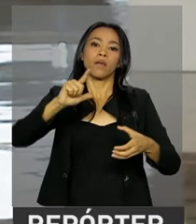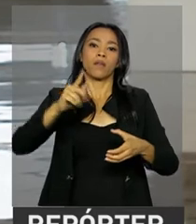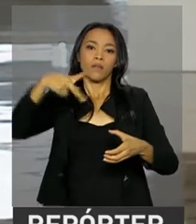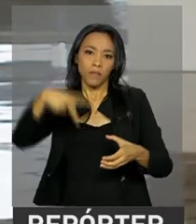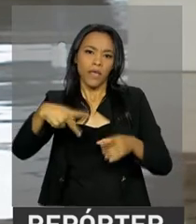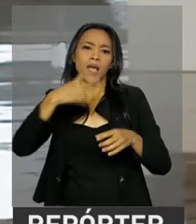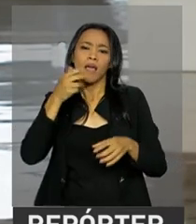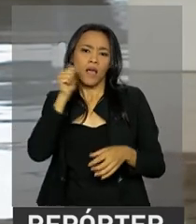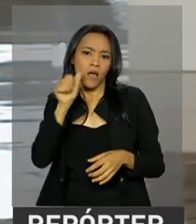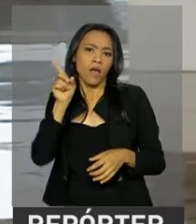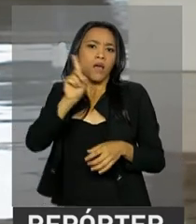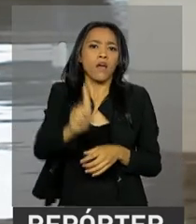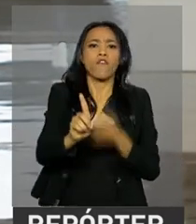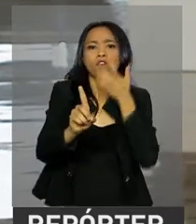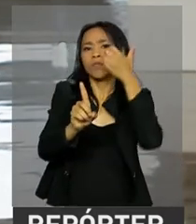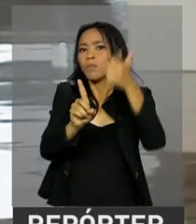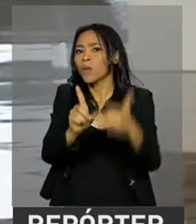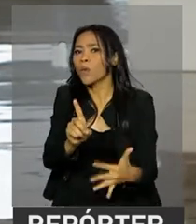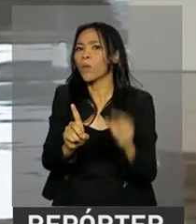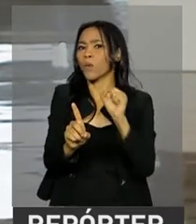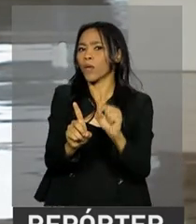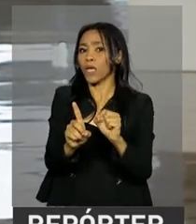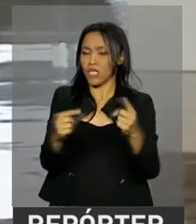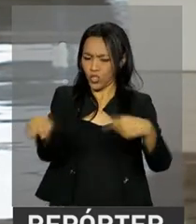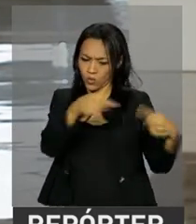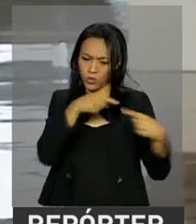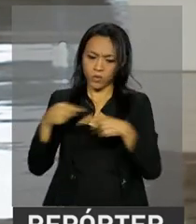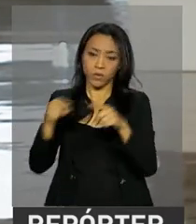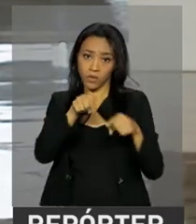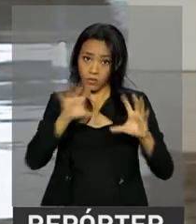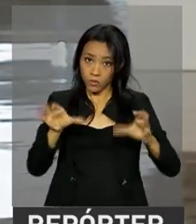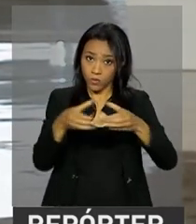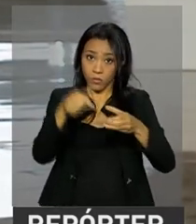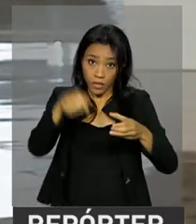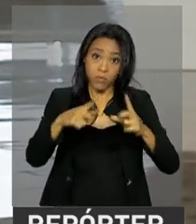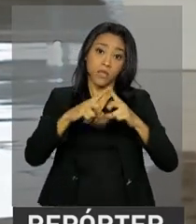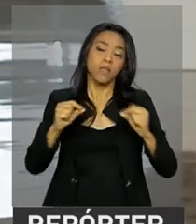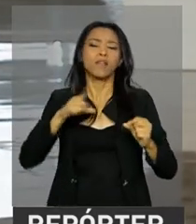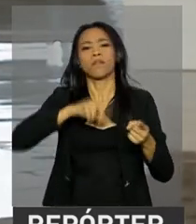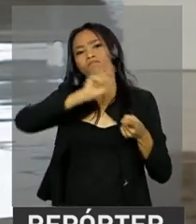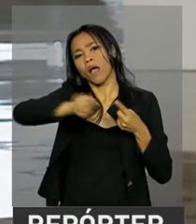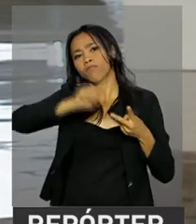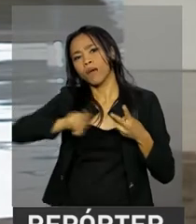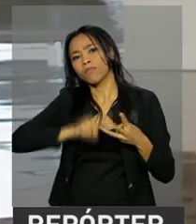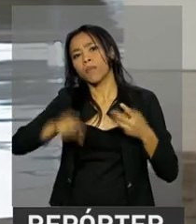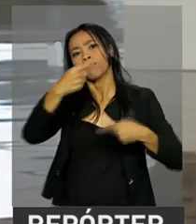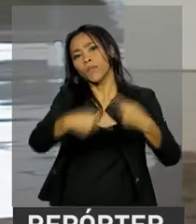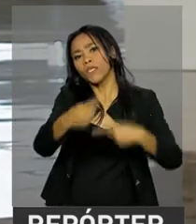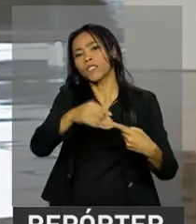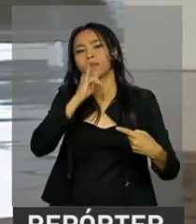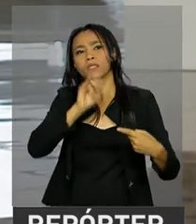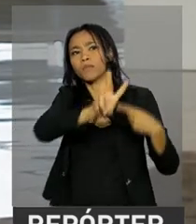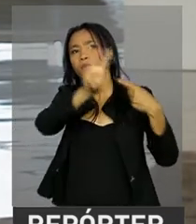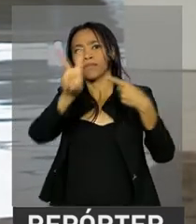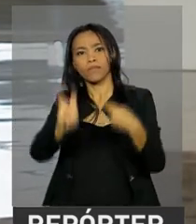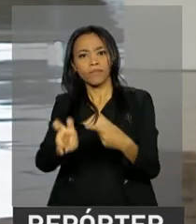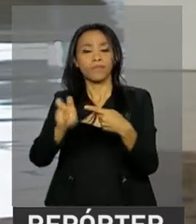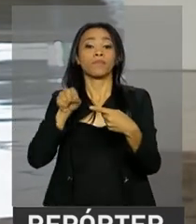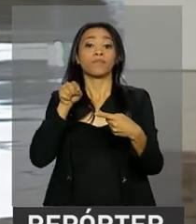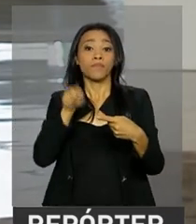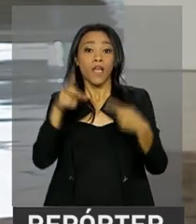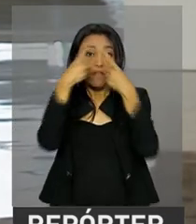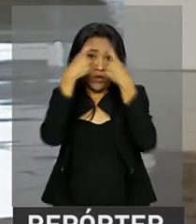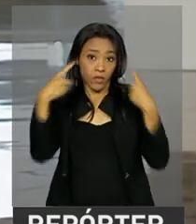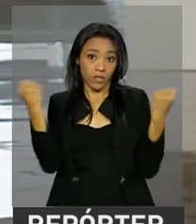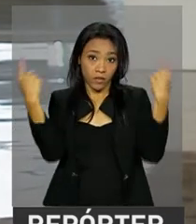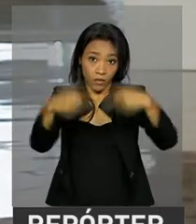as discussões desse grupo aqui em brasília dicas públicas relacionadas por exemplo ao enfrentamento à